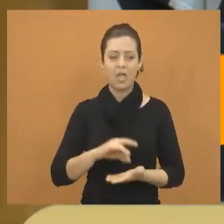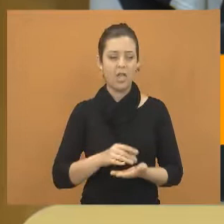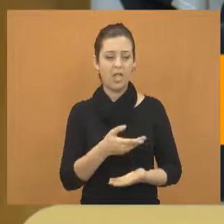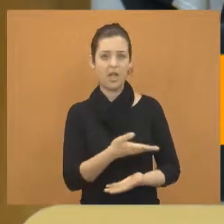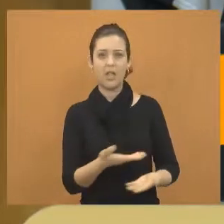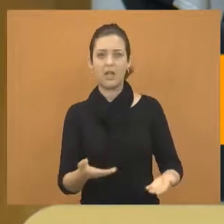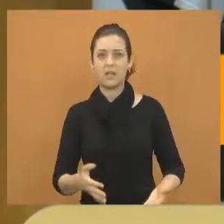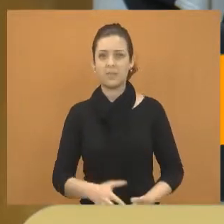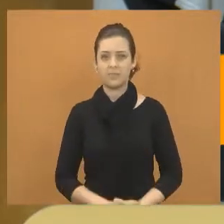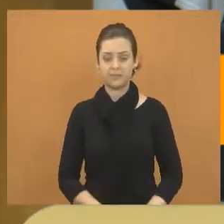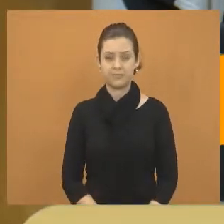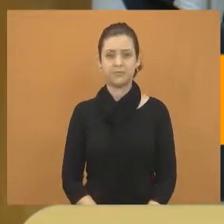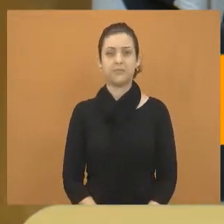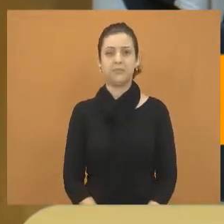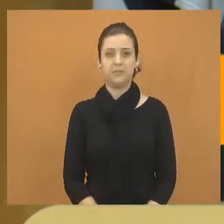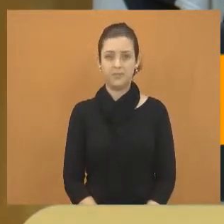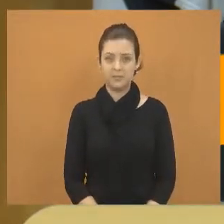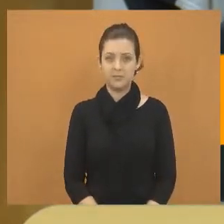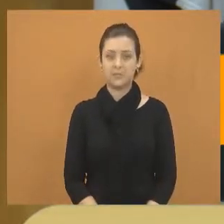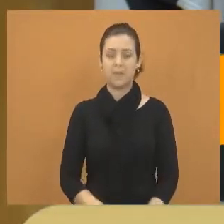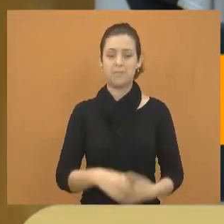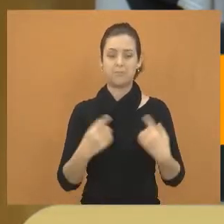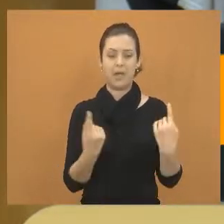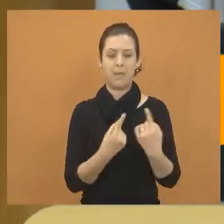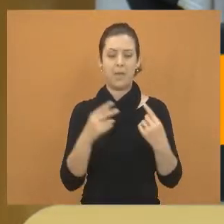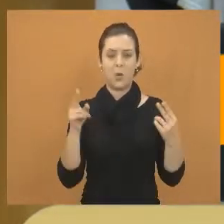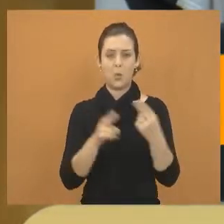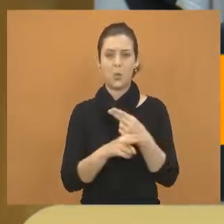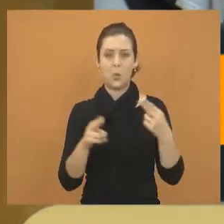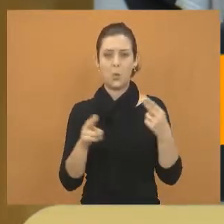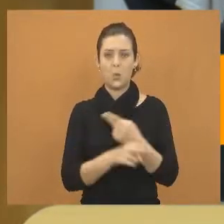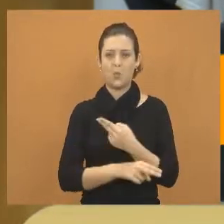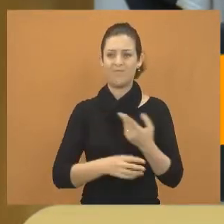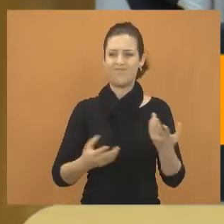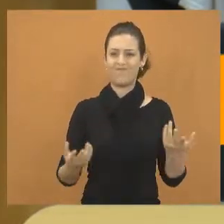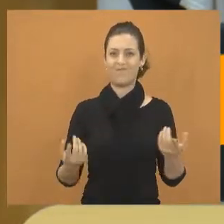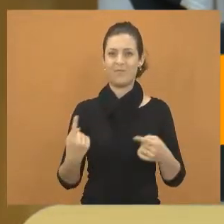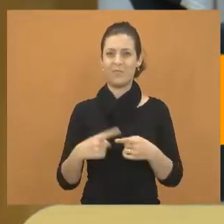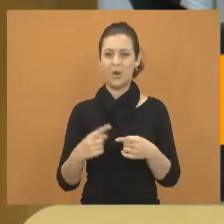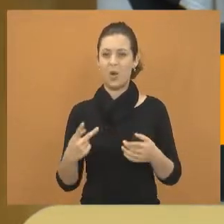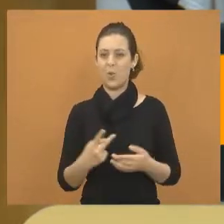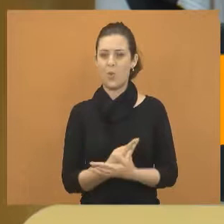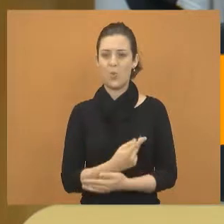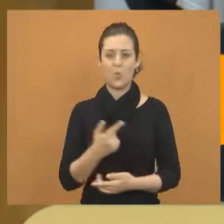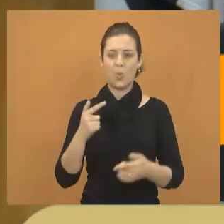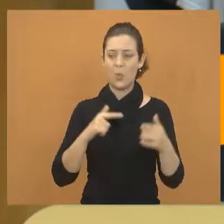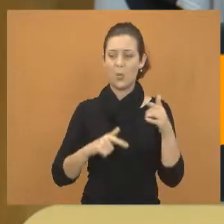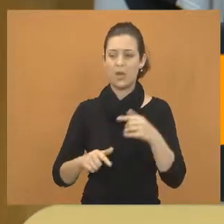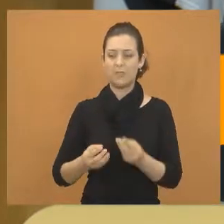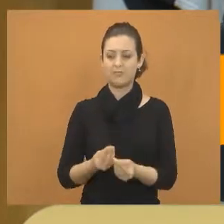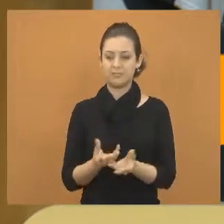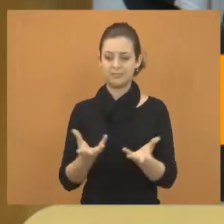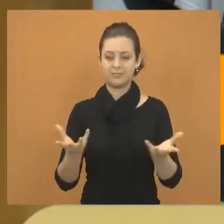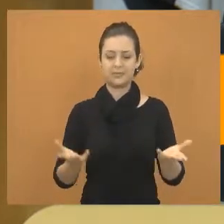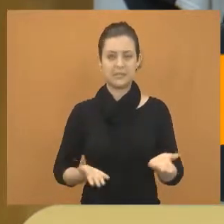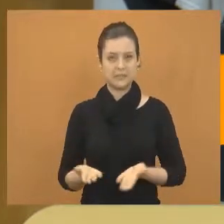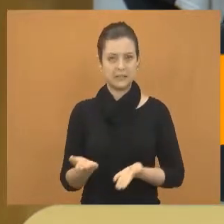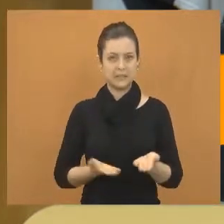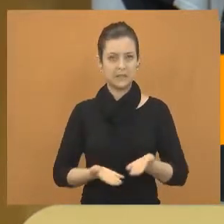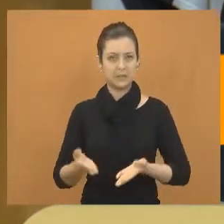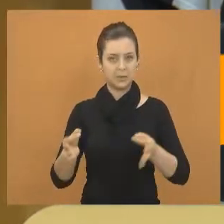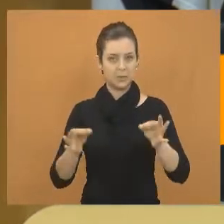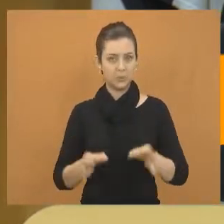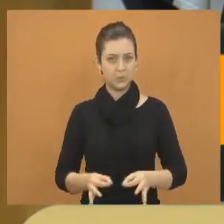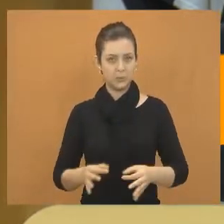lá, são ambulatoriais, e assim acontecem porque a gente não consegue dar o tratamento